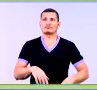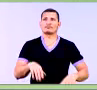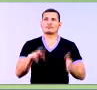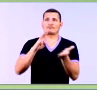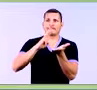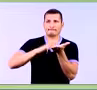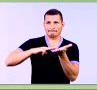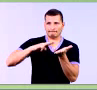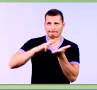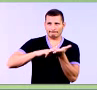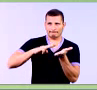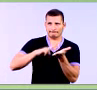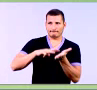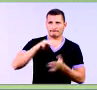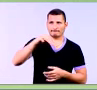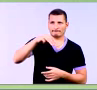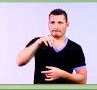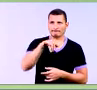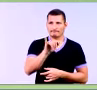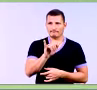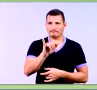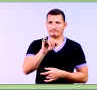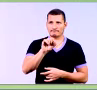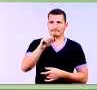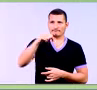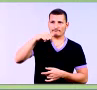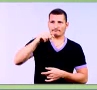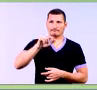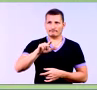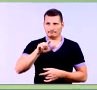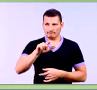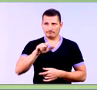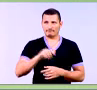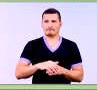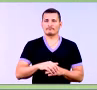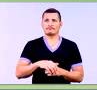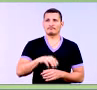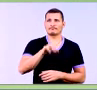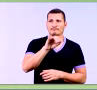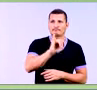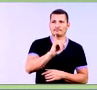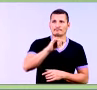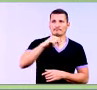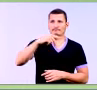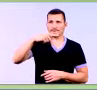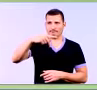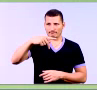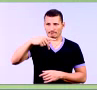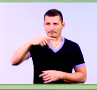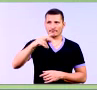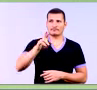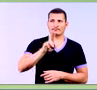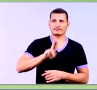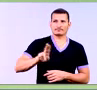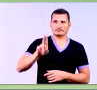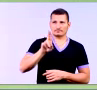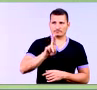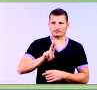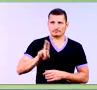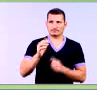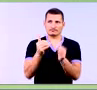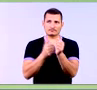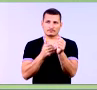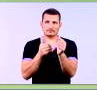Connection passando o IP, o usuário e a senha para o